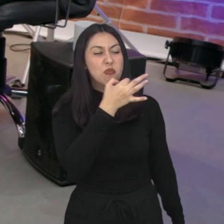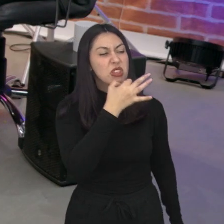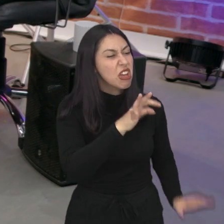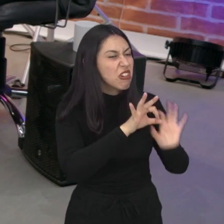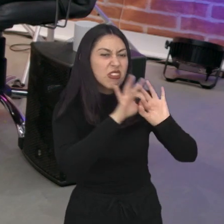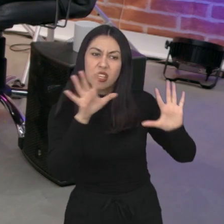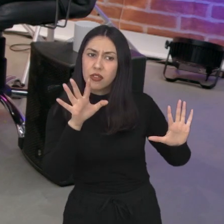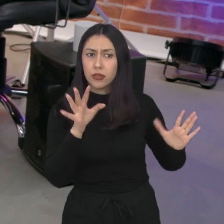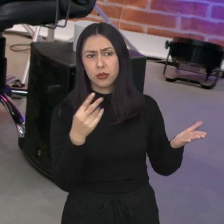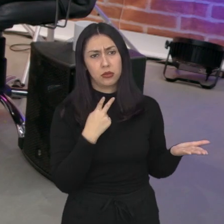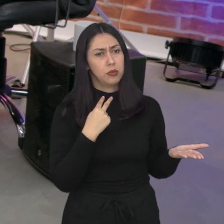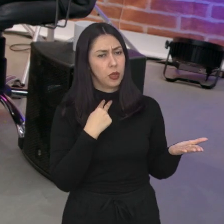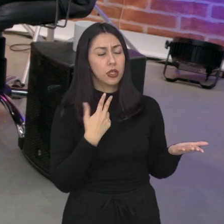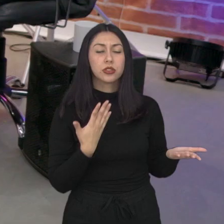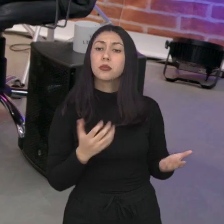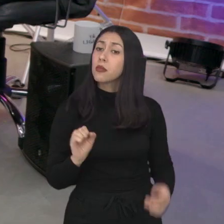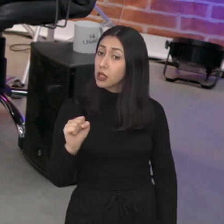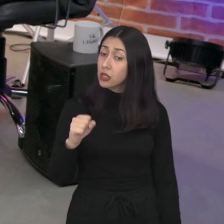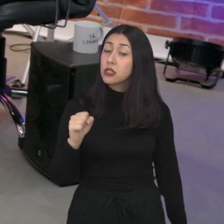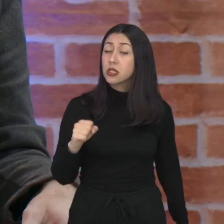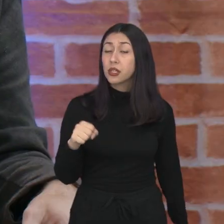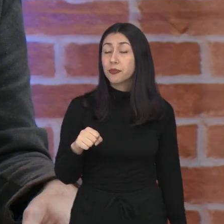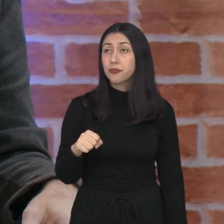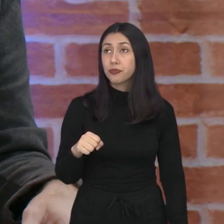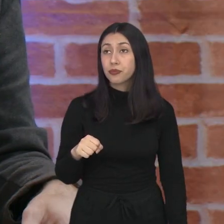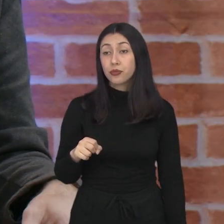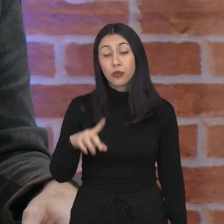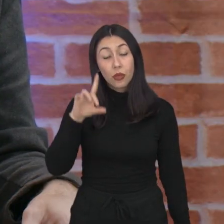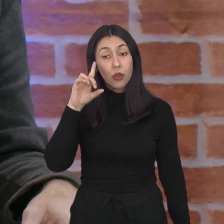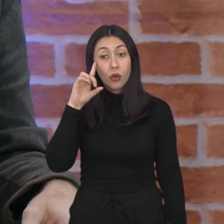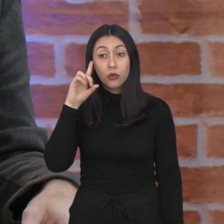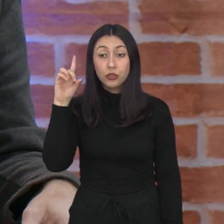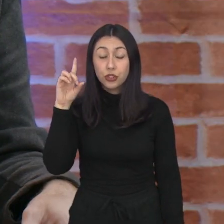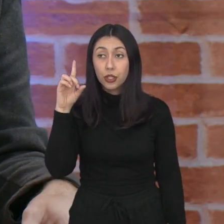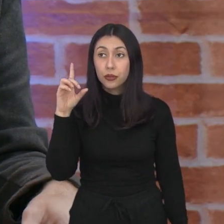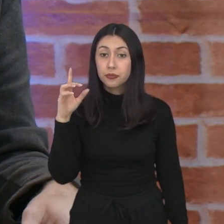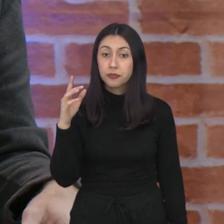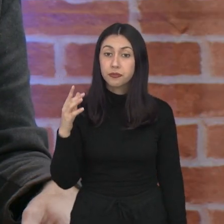quer. Exato. Você vê dessa maneira. Sim, o cara outro dia.